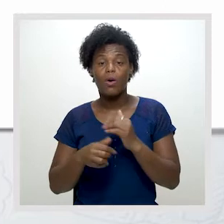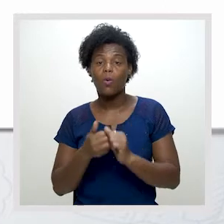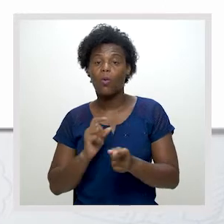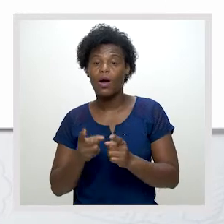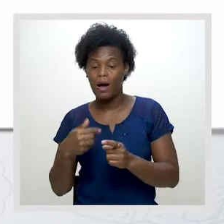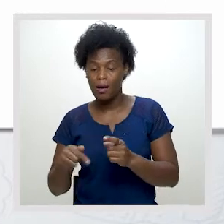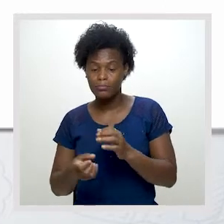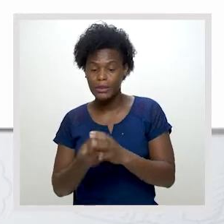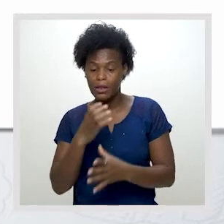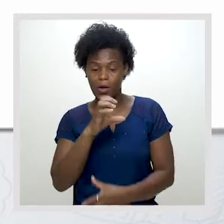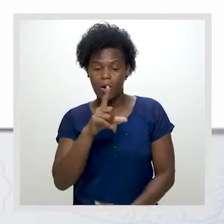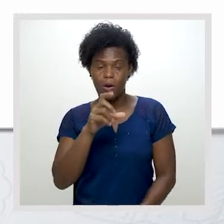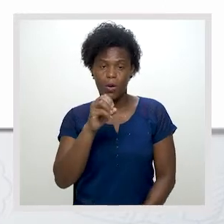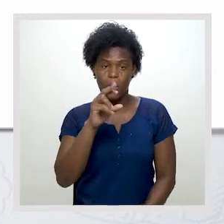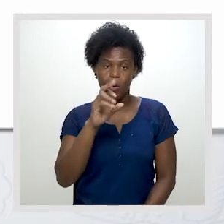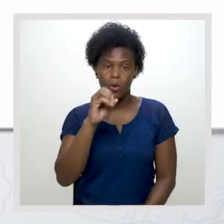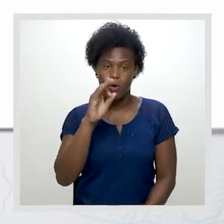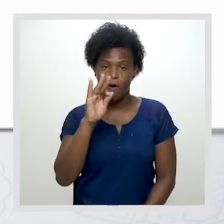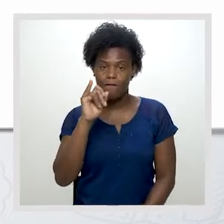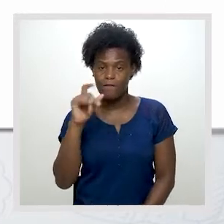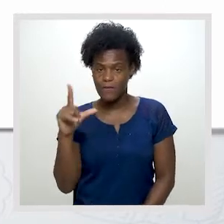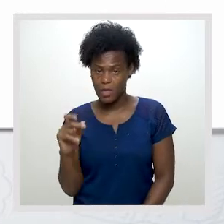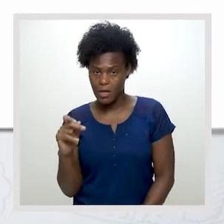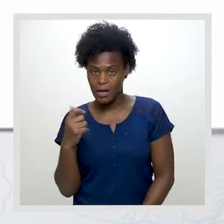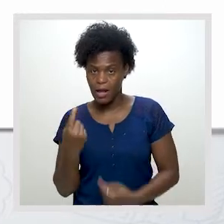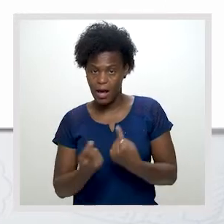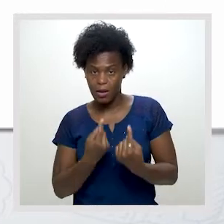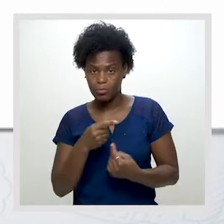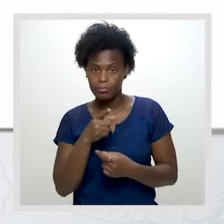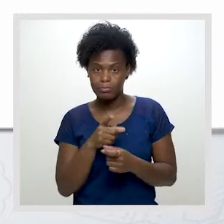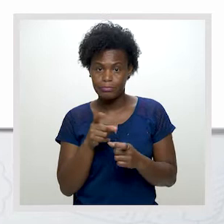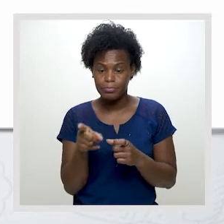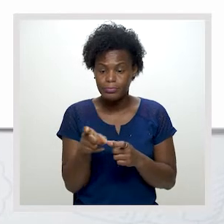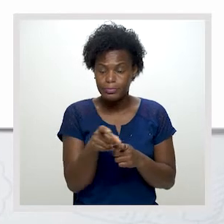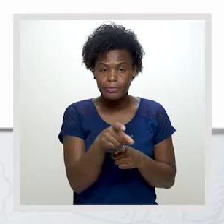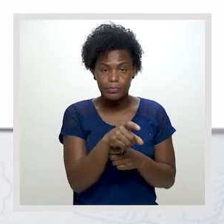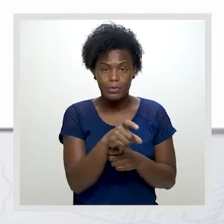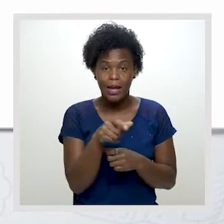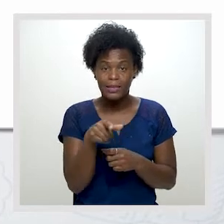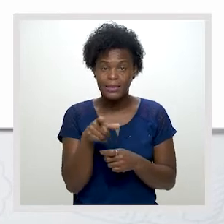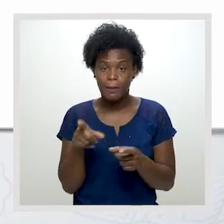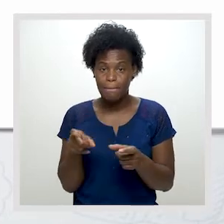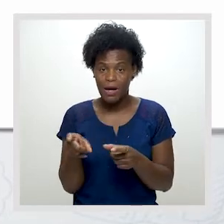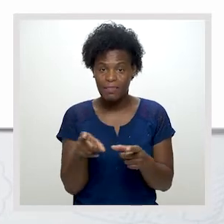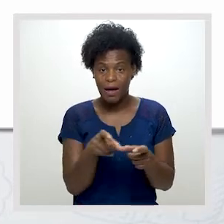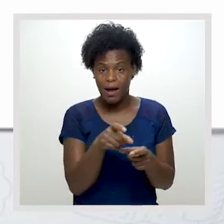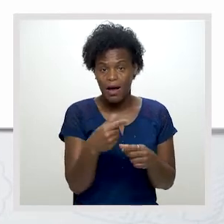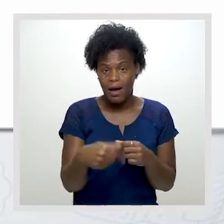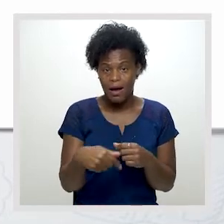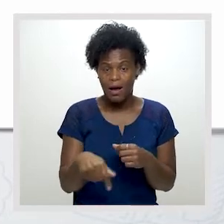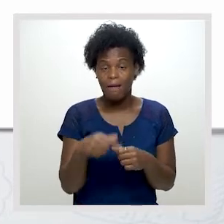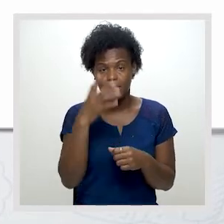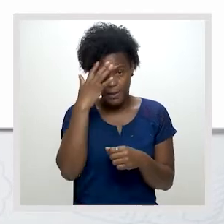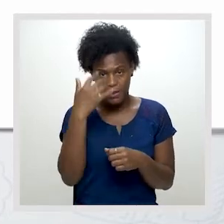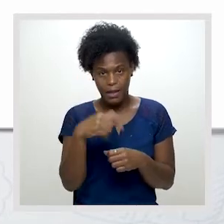da clorofila em algumas dessas bactérias. Essas bactérias tinham a